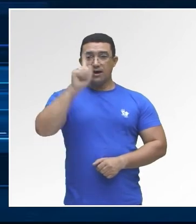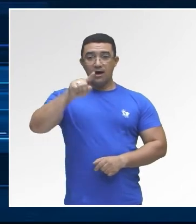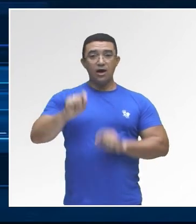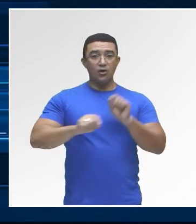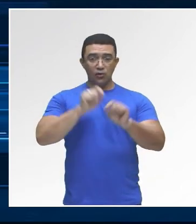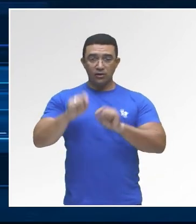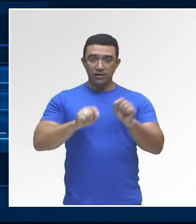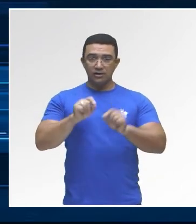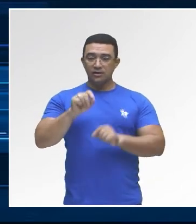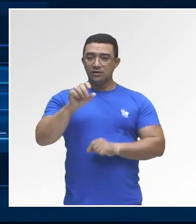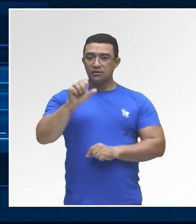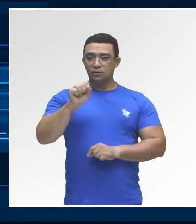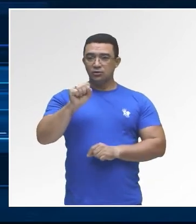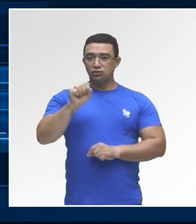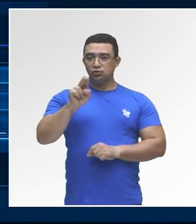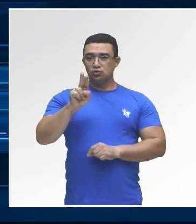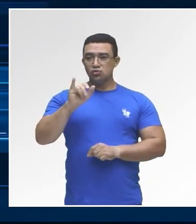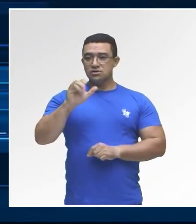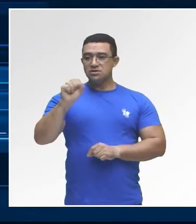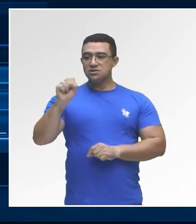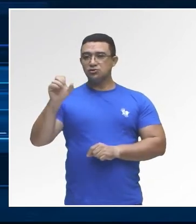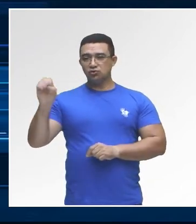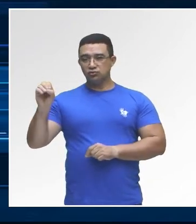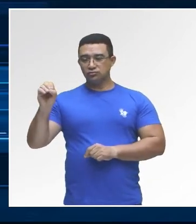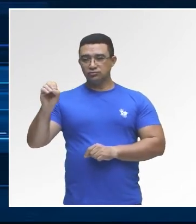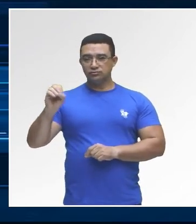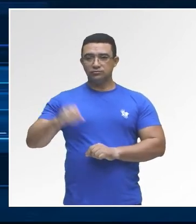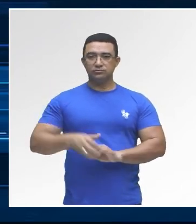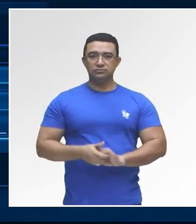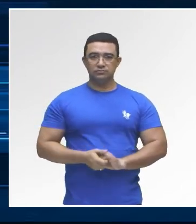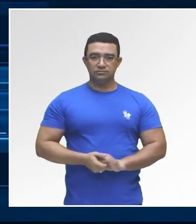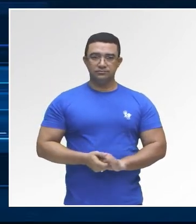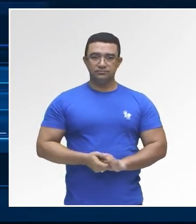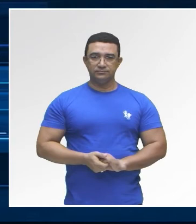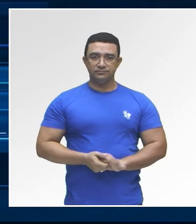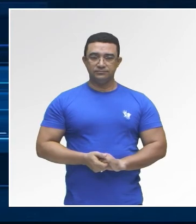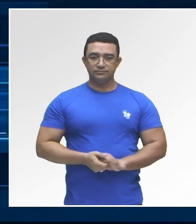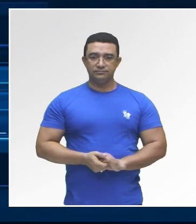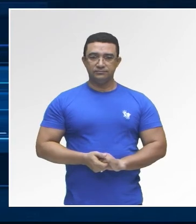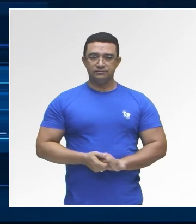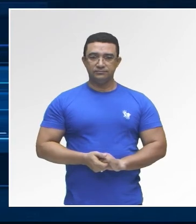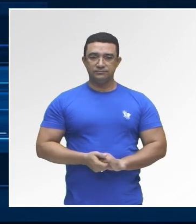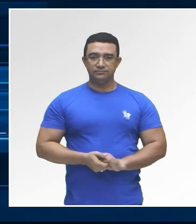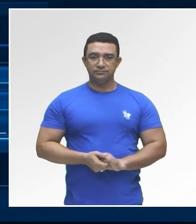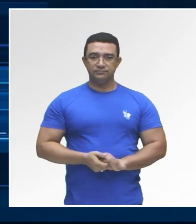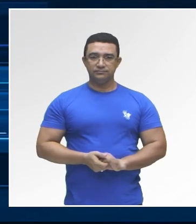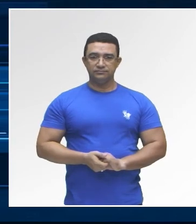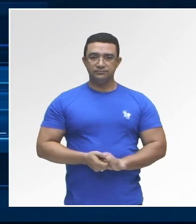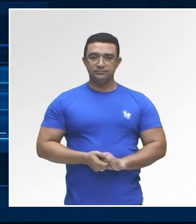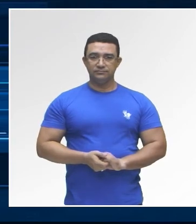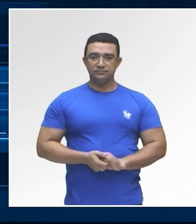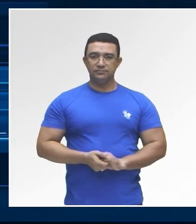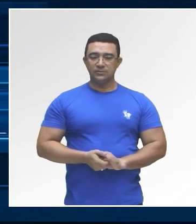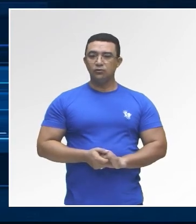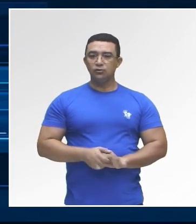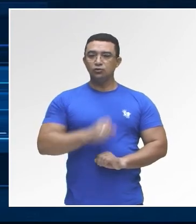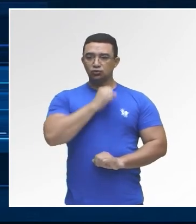ish aqui no final, ó, para formar a nacionalidade. Swedish. Então, Sweden é a Suécia